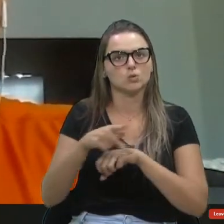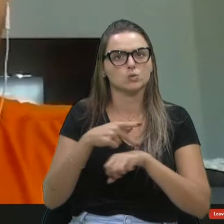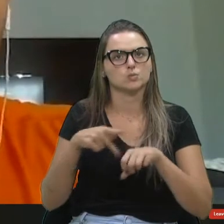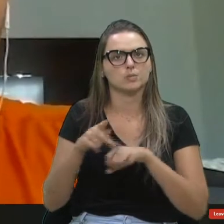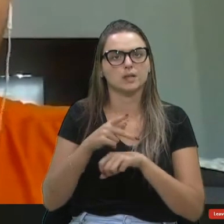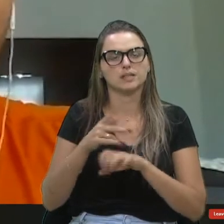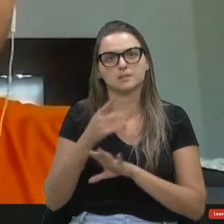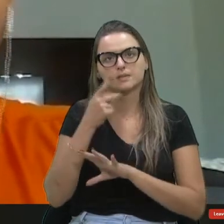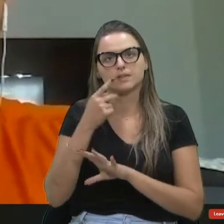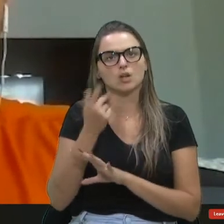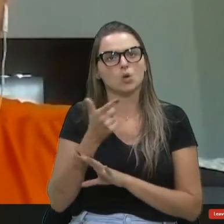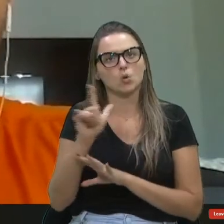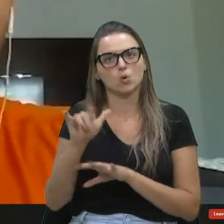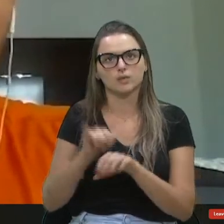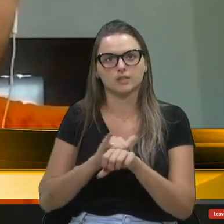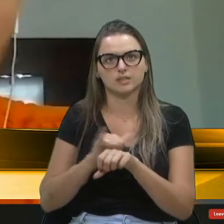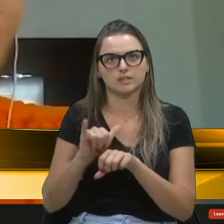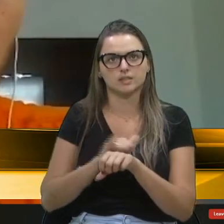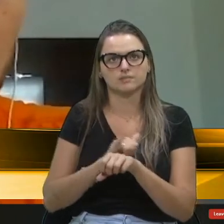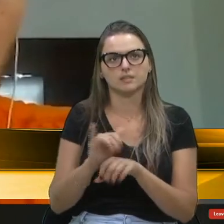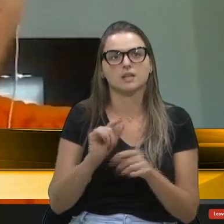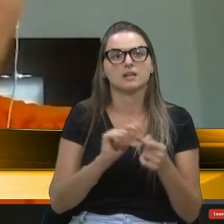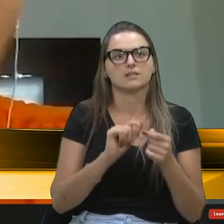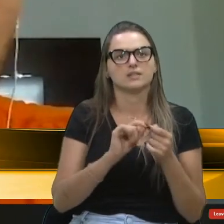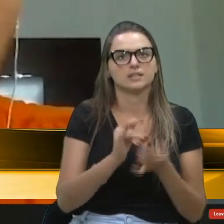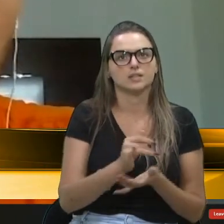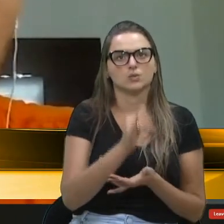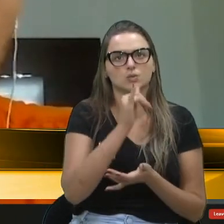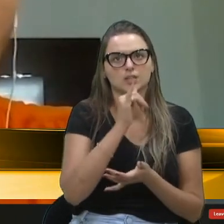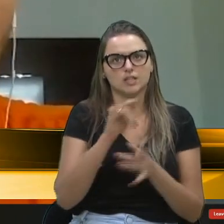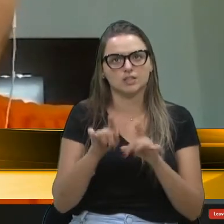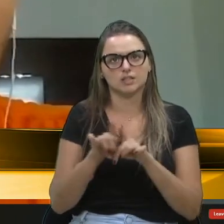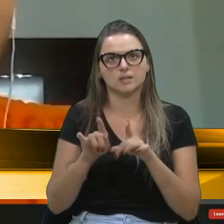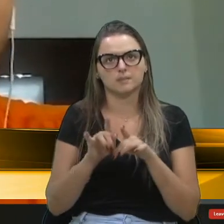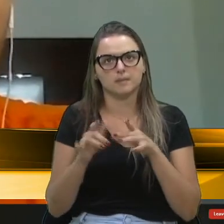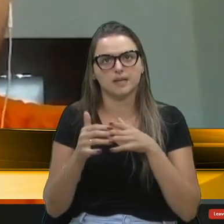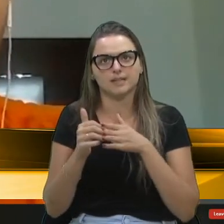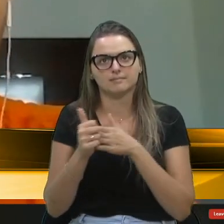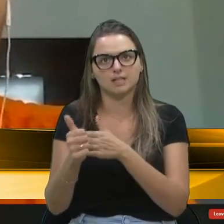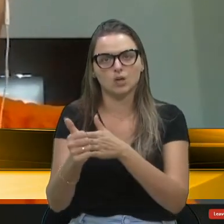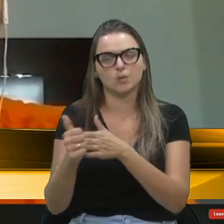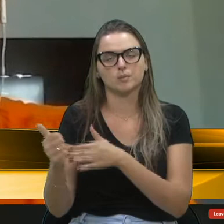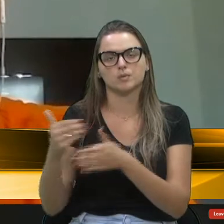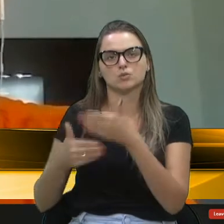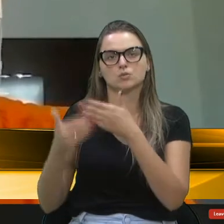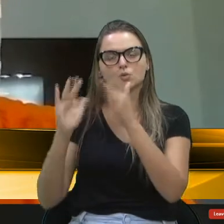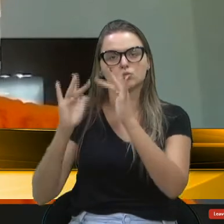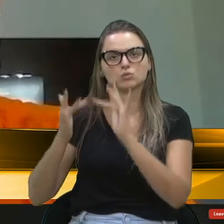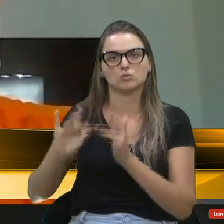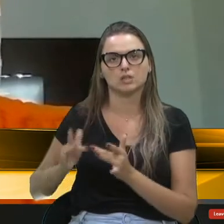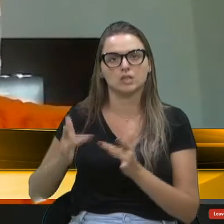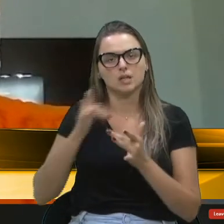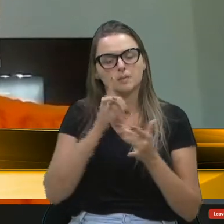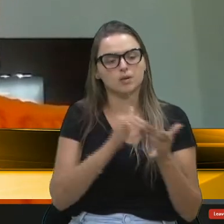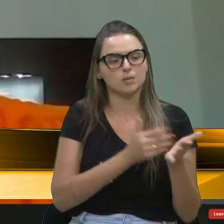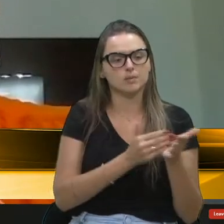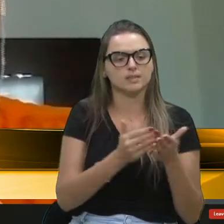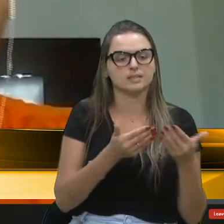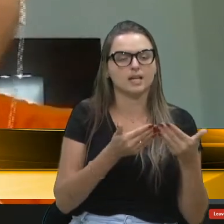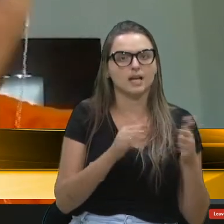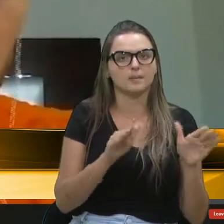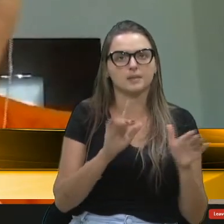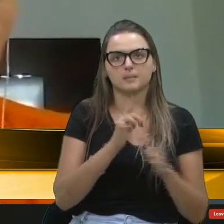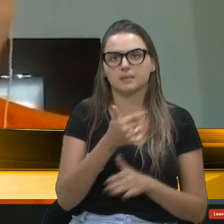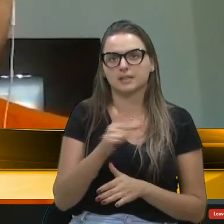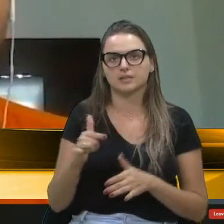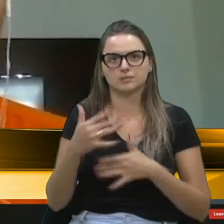reforcem outras medidas, incluindo ampla testagem e rastreio de contatos, para que possam reabrir com segurança e evitar futuros lockdowns.